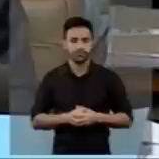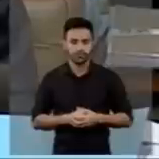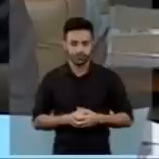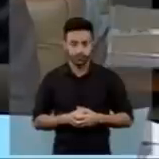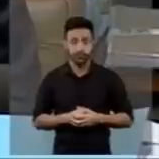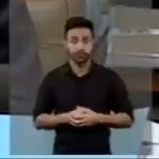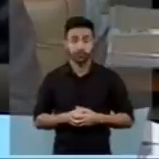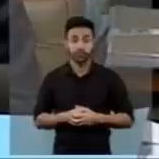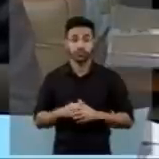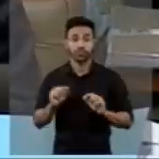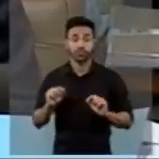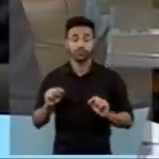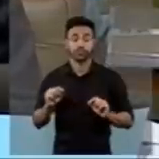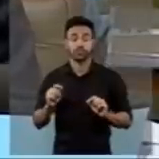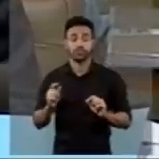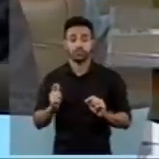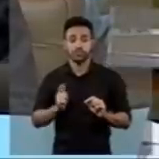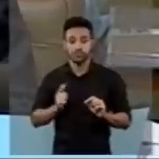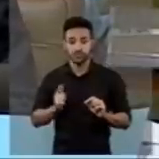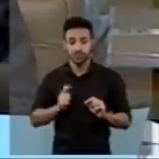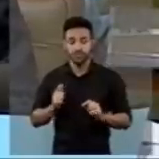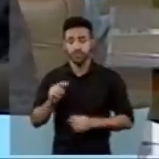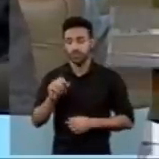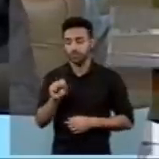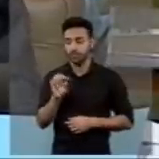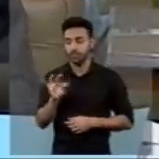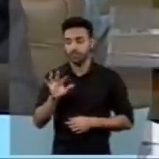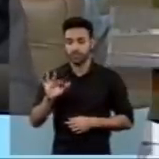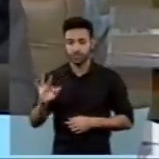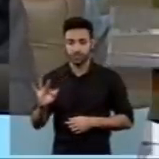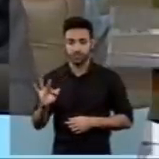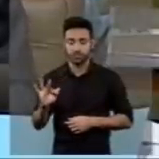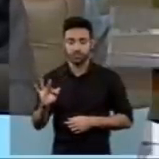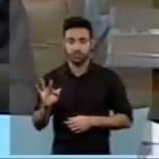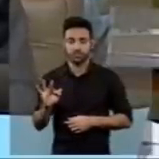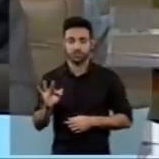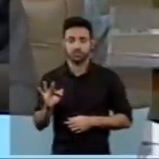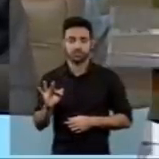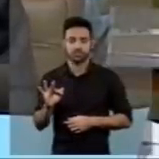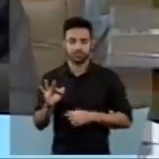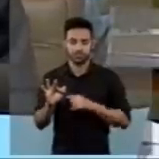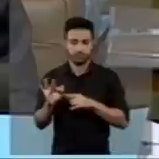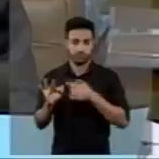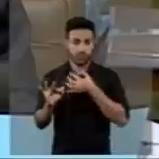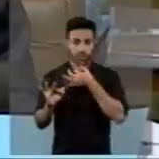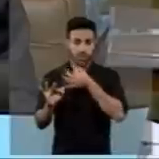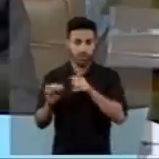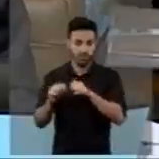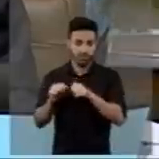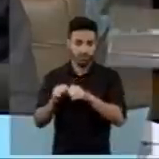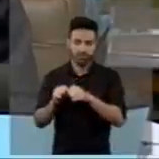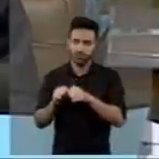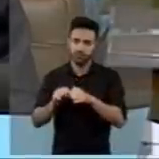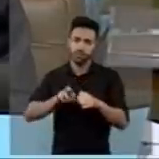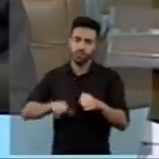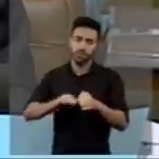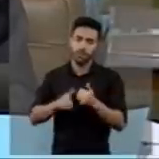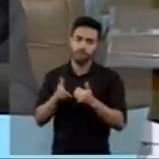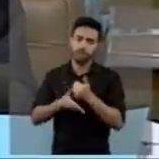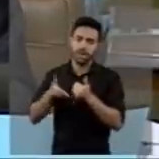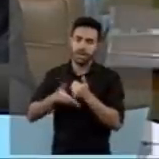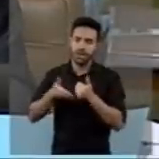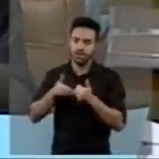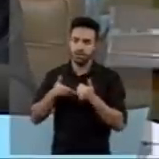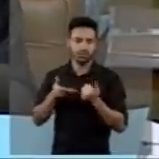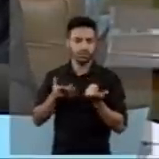a orientação firmada pelo Supremo Tribunal Federal não pode servir de escusa ao deliberado